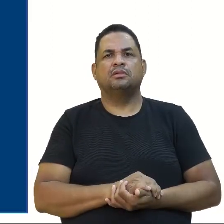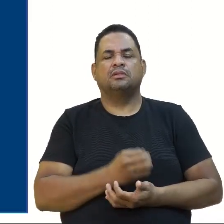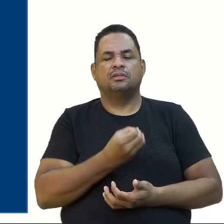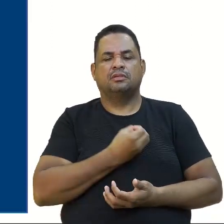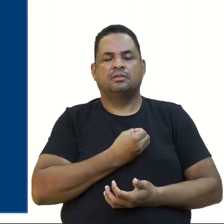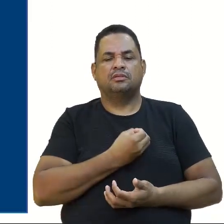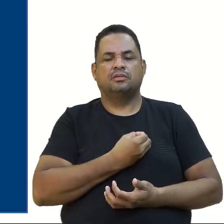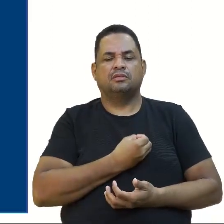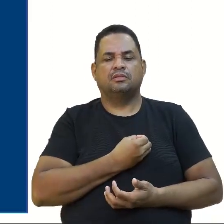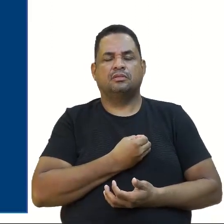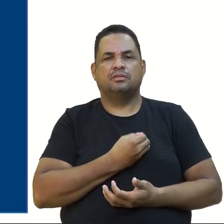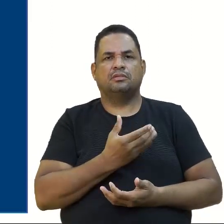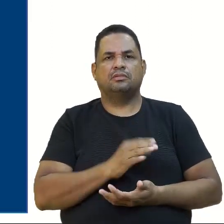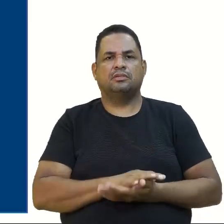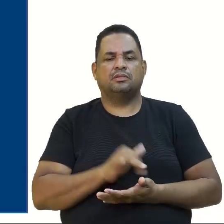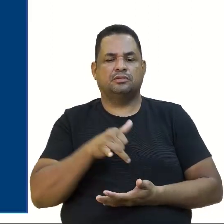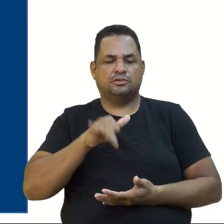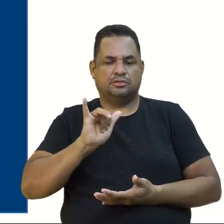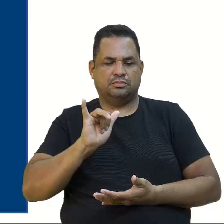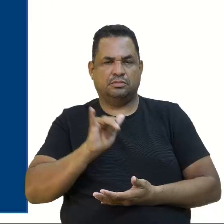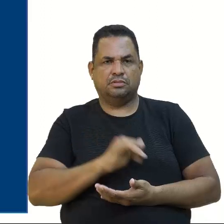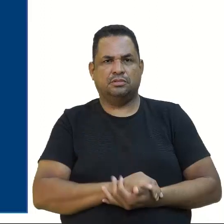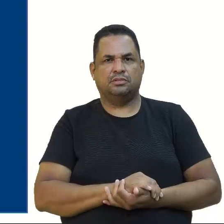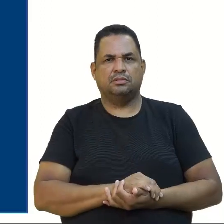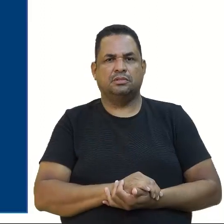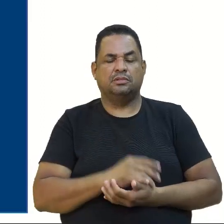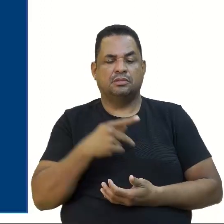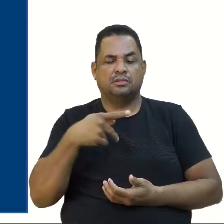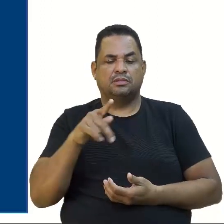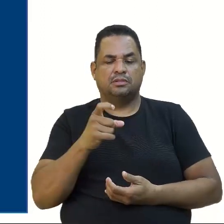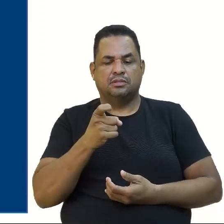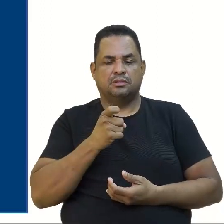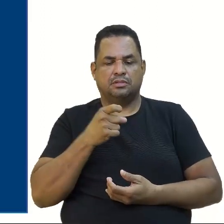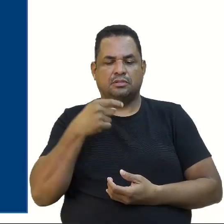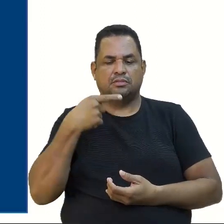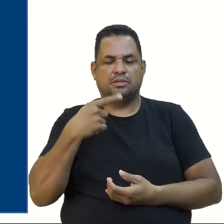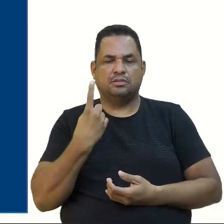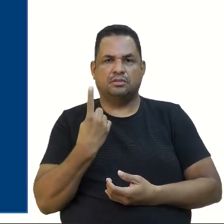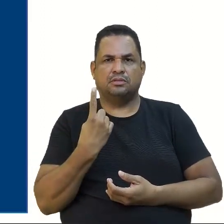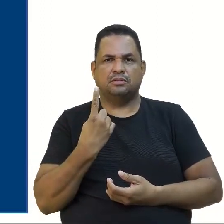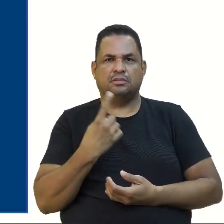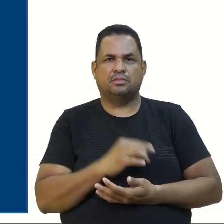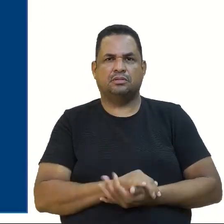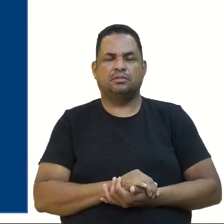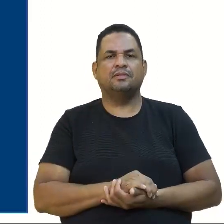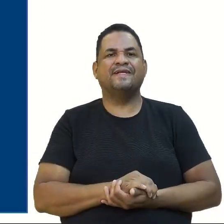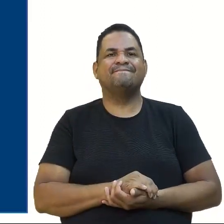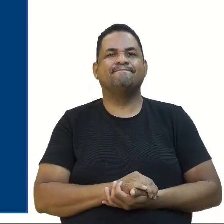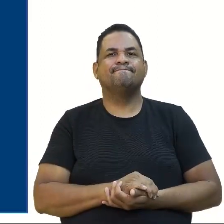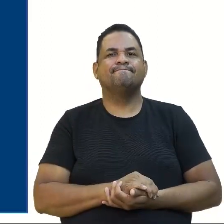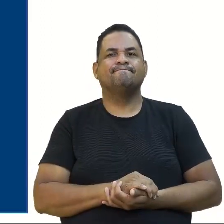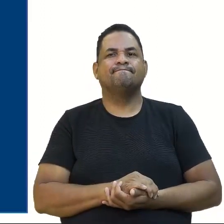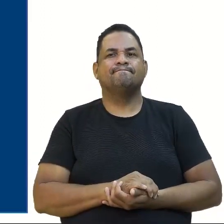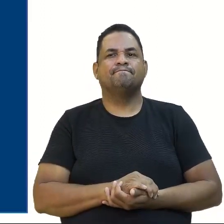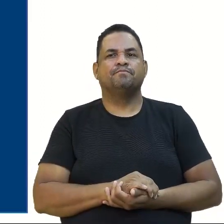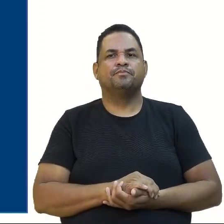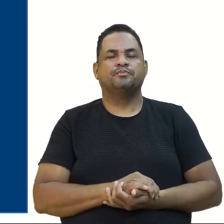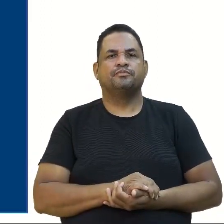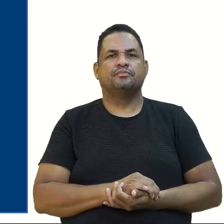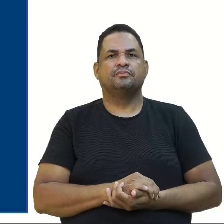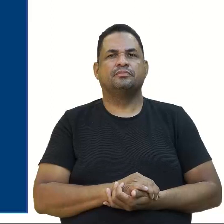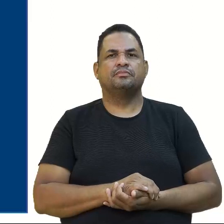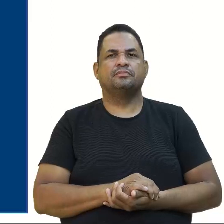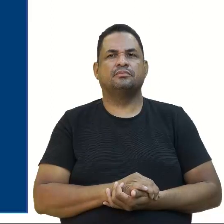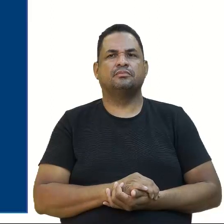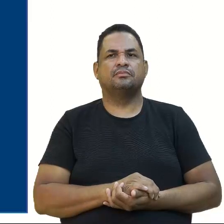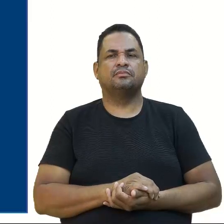função, ou seja, o valor de y para x igual a menos 1. Igualzinha àquela que nós fizemos anteriormente. Lá, acho que